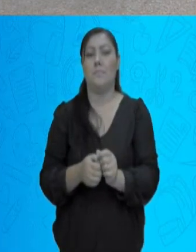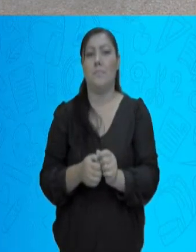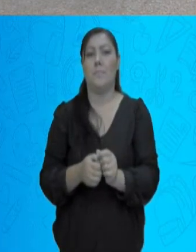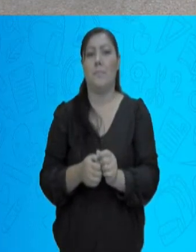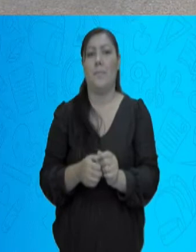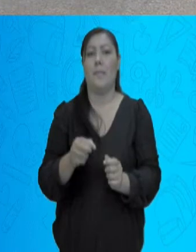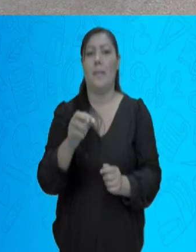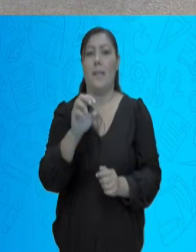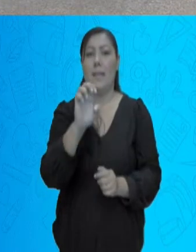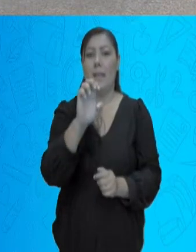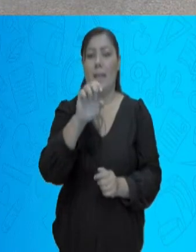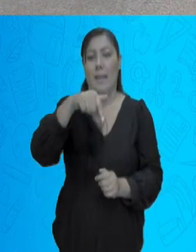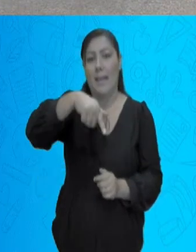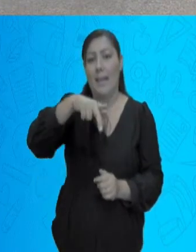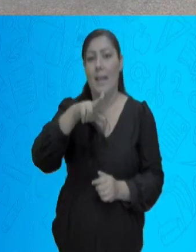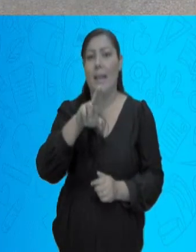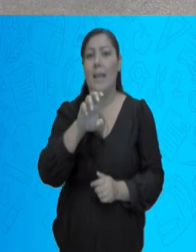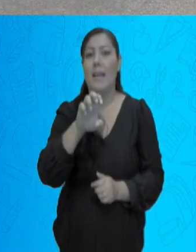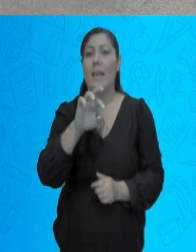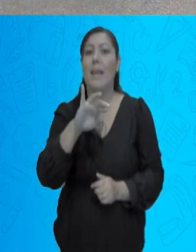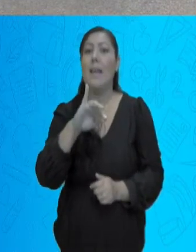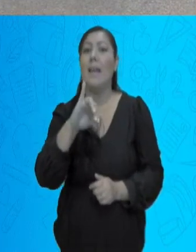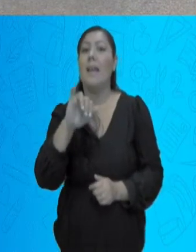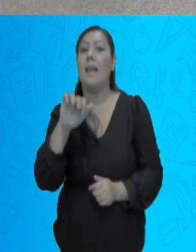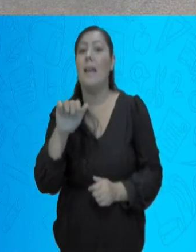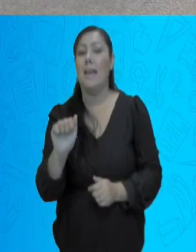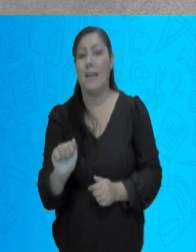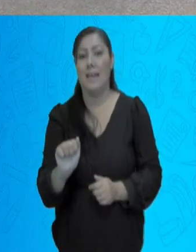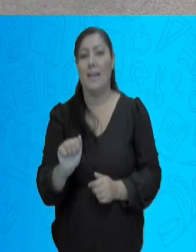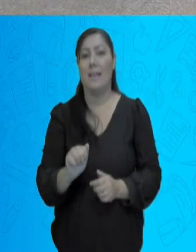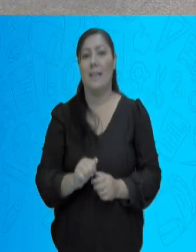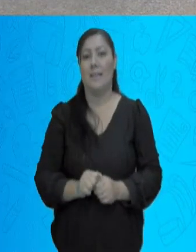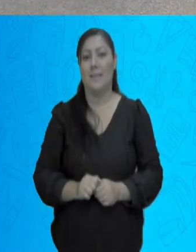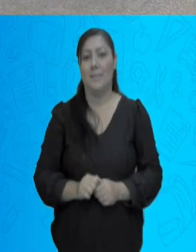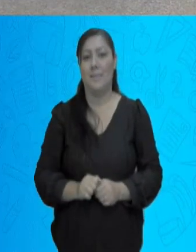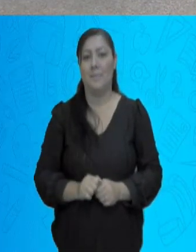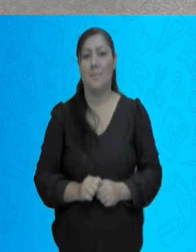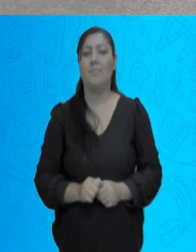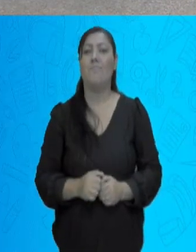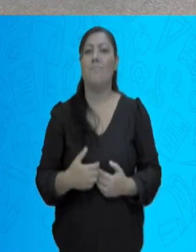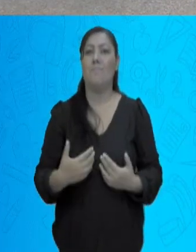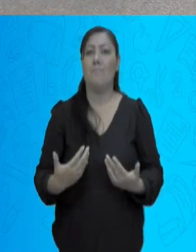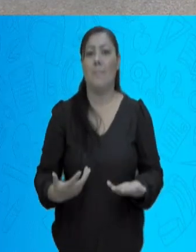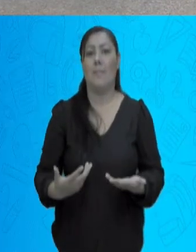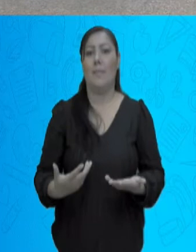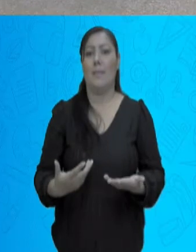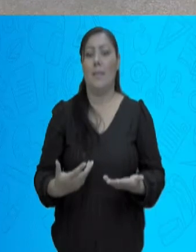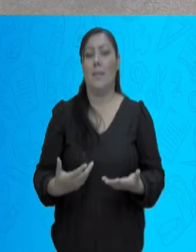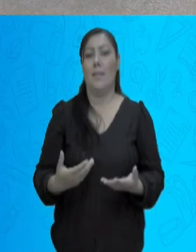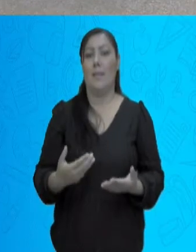esse verbo querer aqui, ele teve uma função de nome, de substantivo.